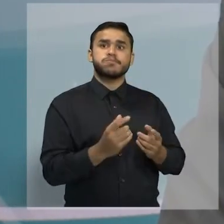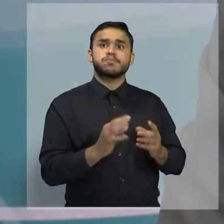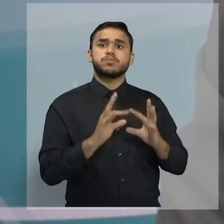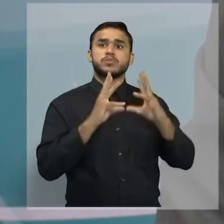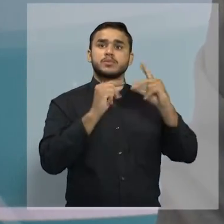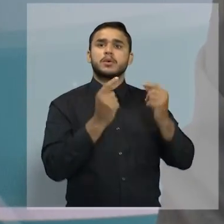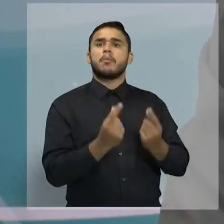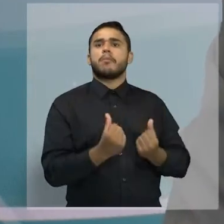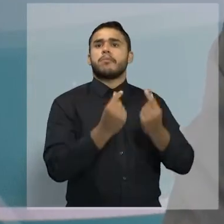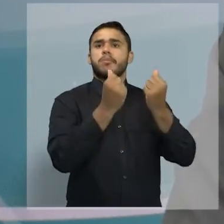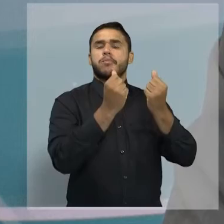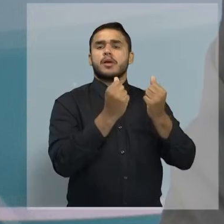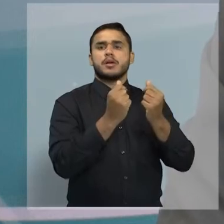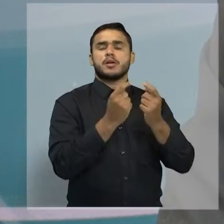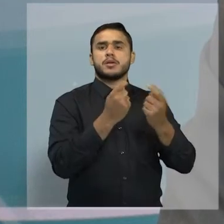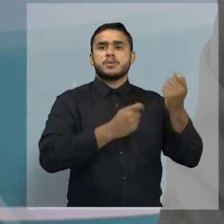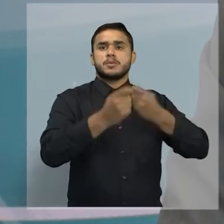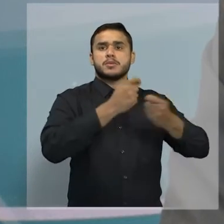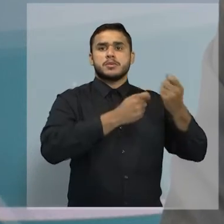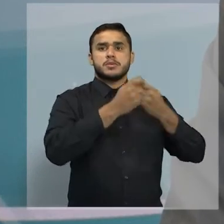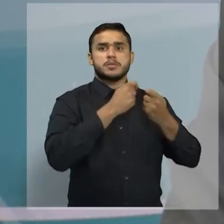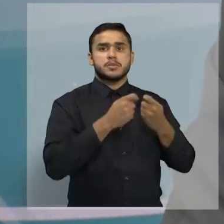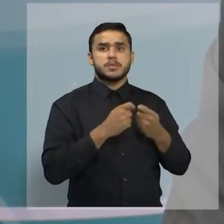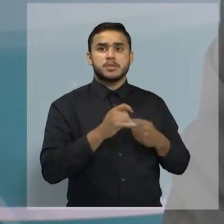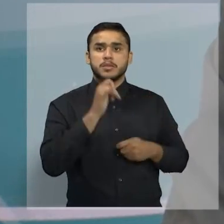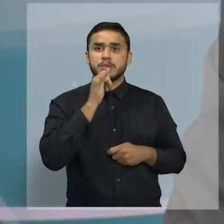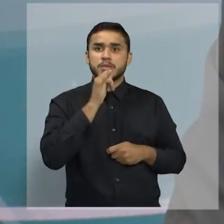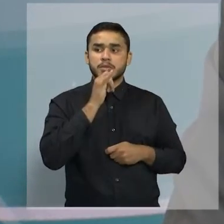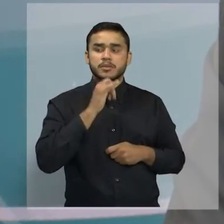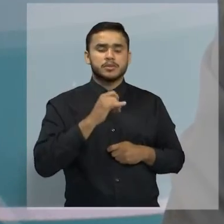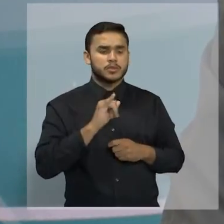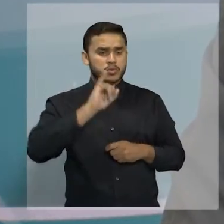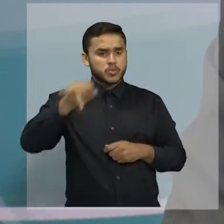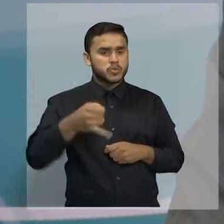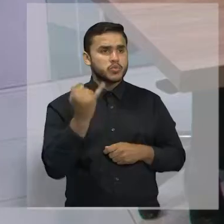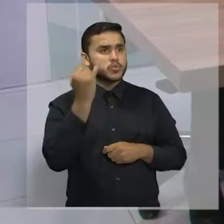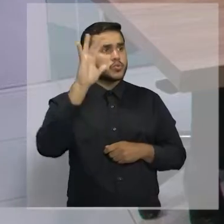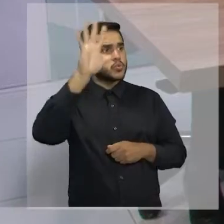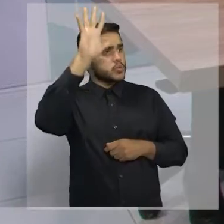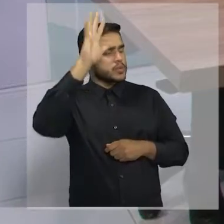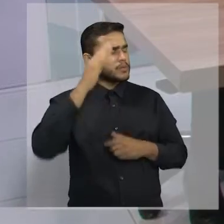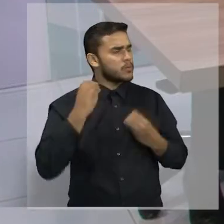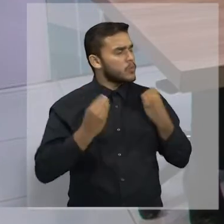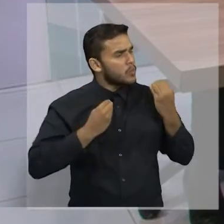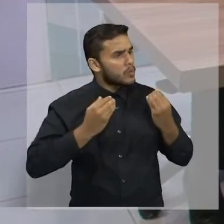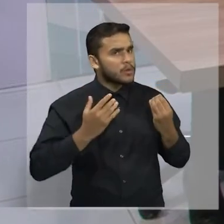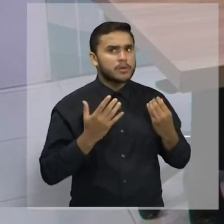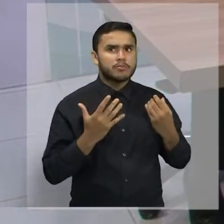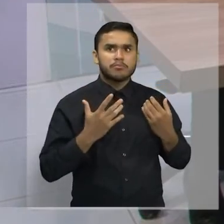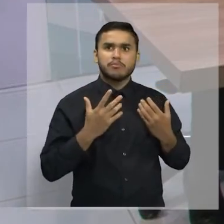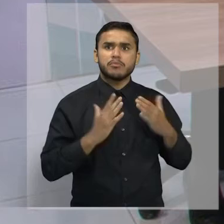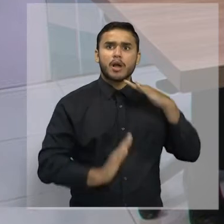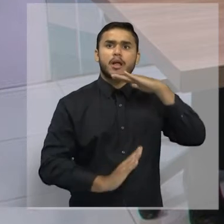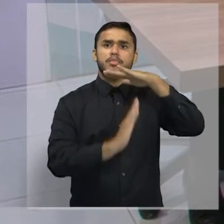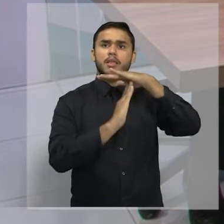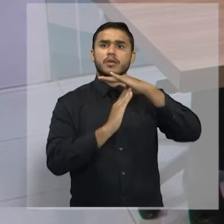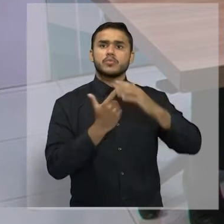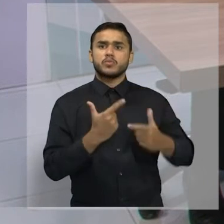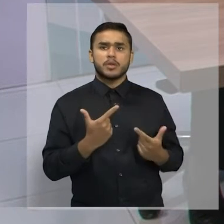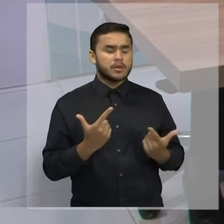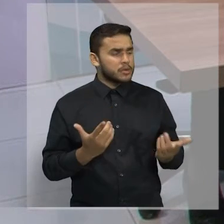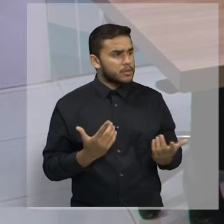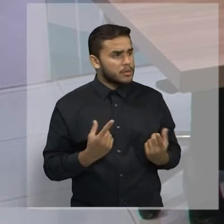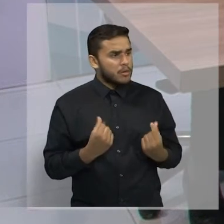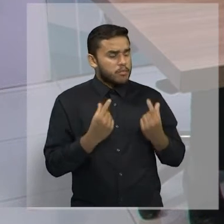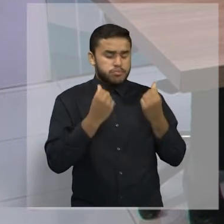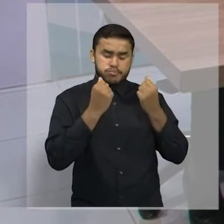sistema financeiro, quer dizer, para o gasto financeiro, de você pensar, juro, né? Quer dizer, ele é aberto, e aí você